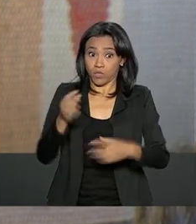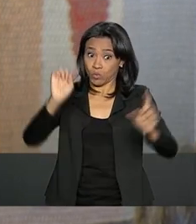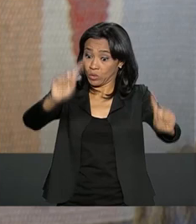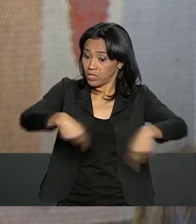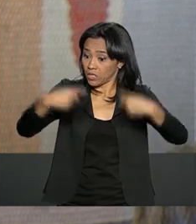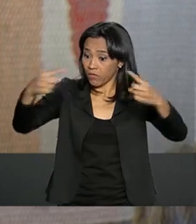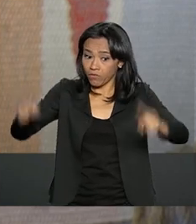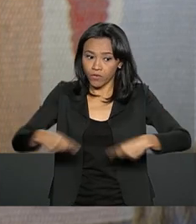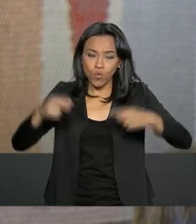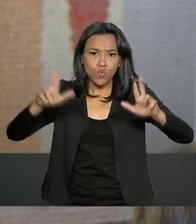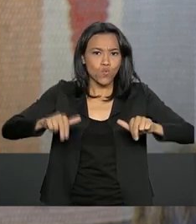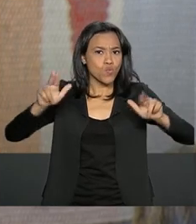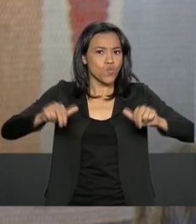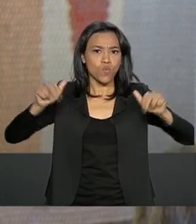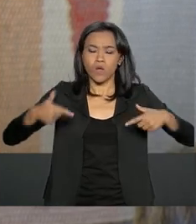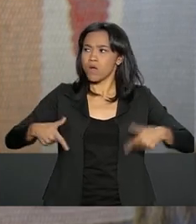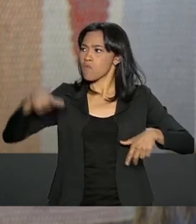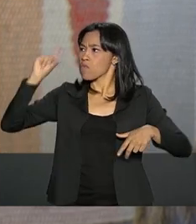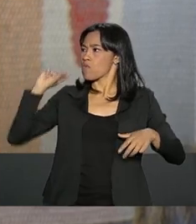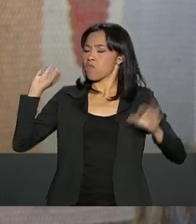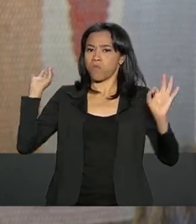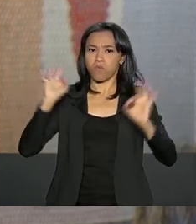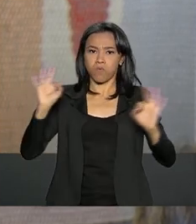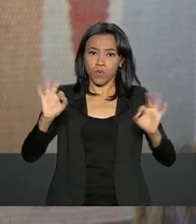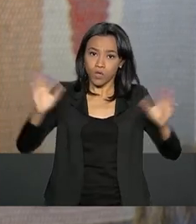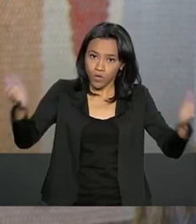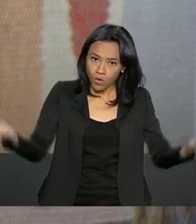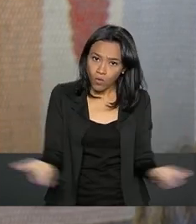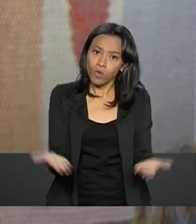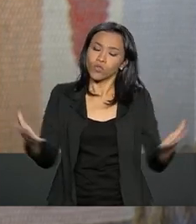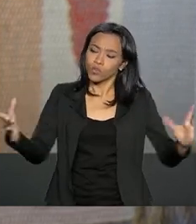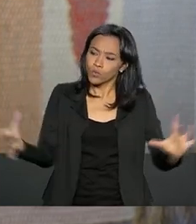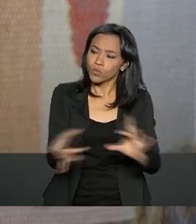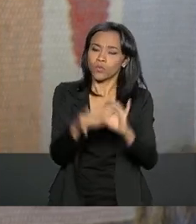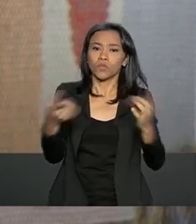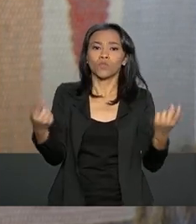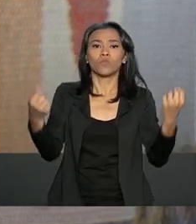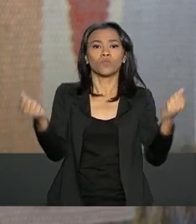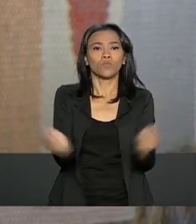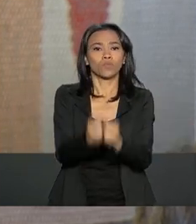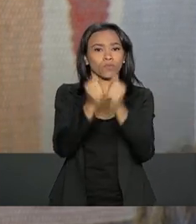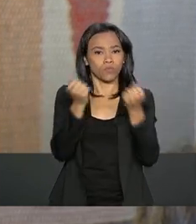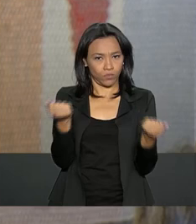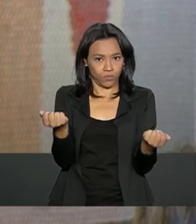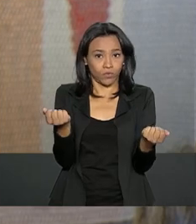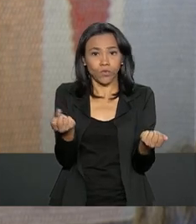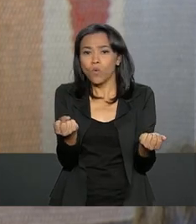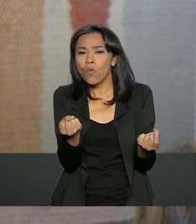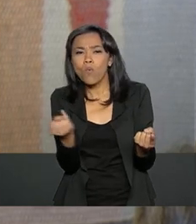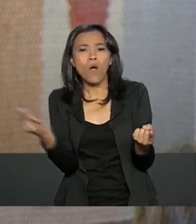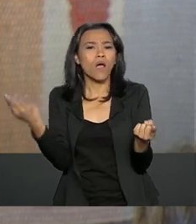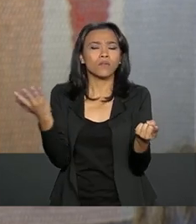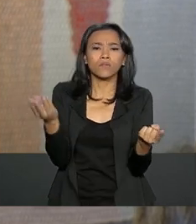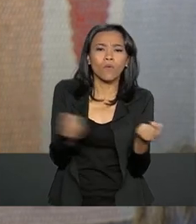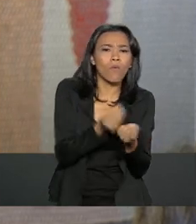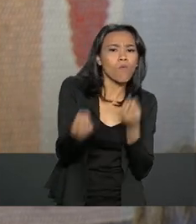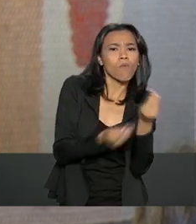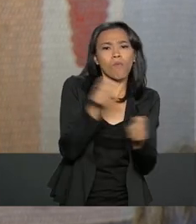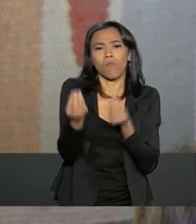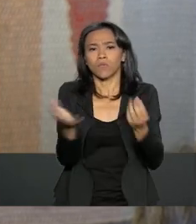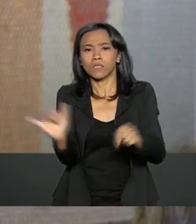como nunca antes nos desafiou, que juntos encontremos de quais lugares nós podemos